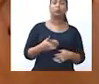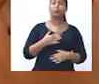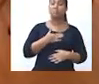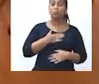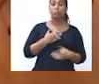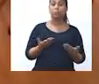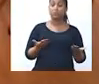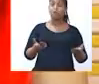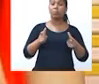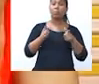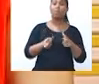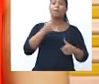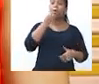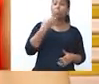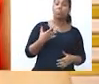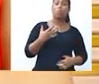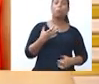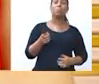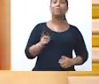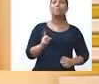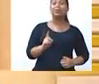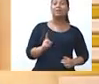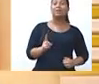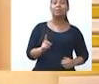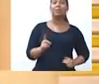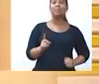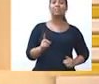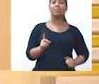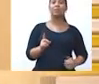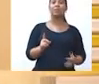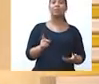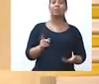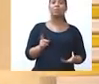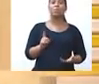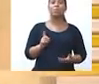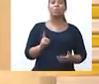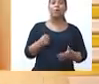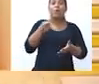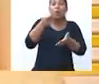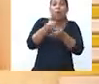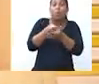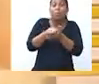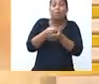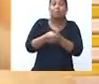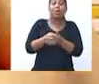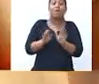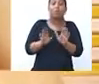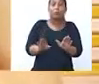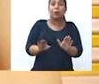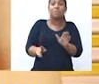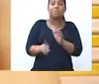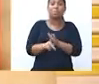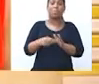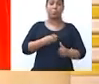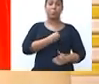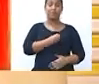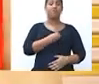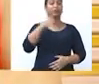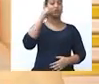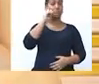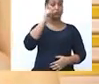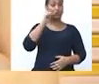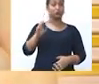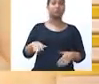é um acesso gostoso que não era, não era não obrigado, mas que era da vida ali,